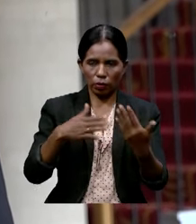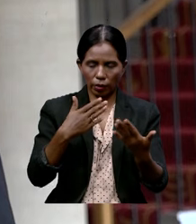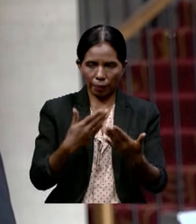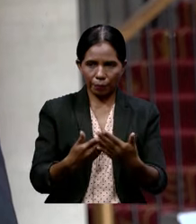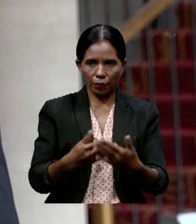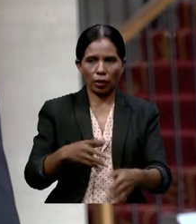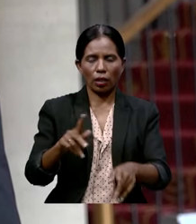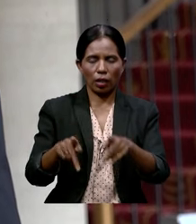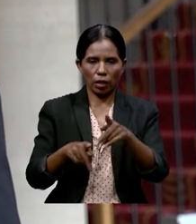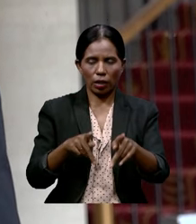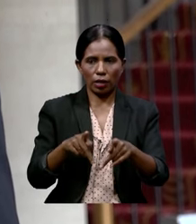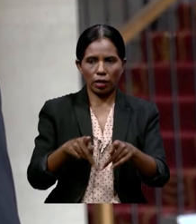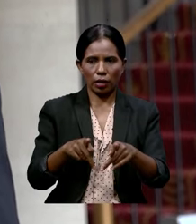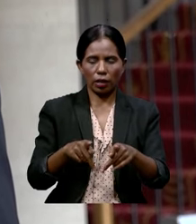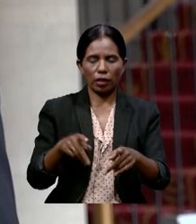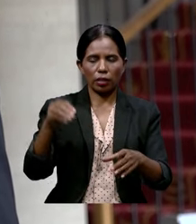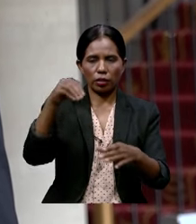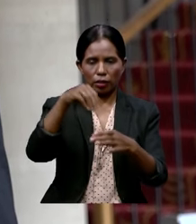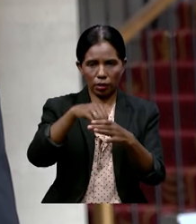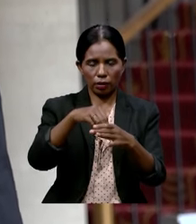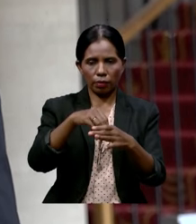mnb além de nessa